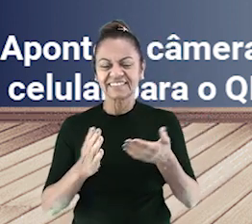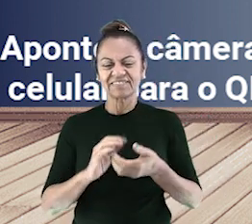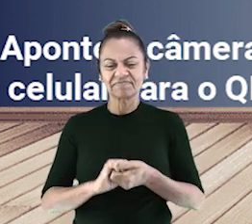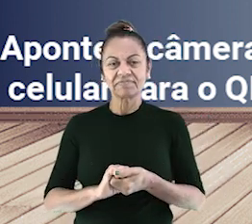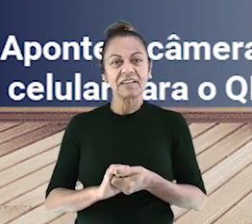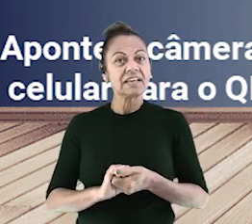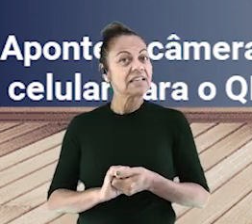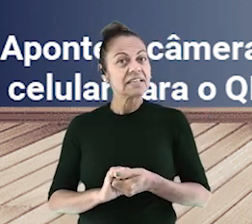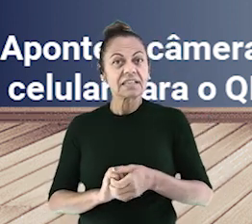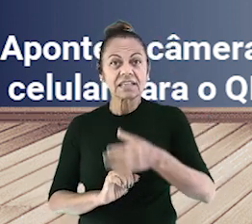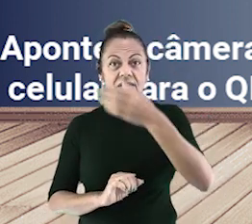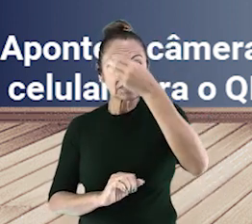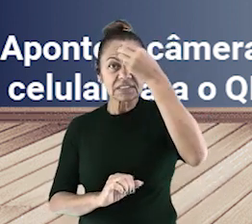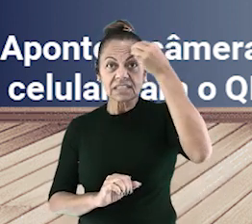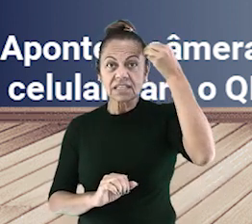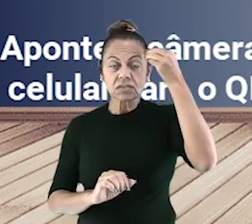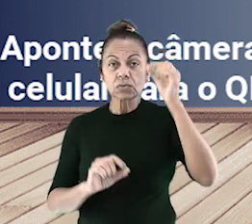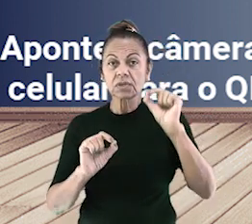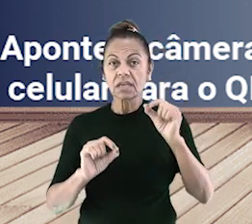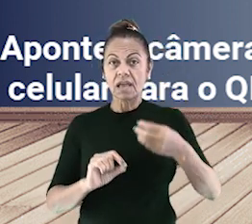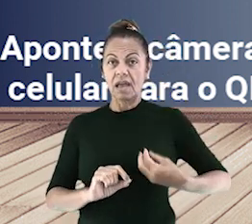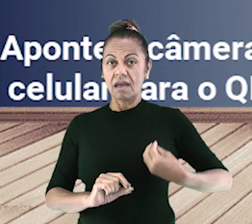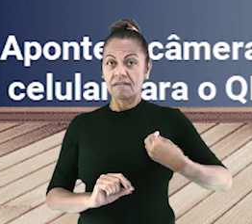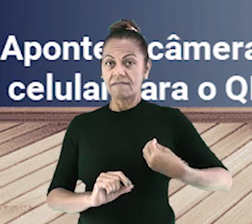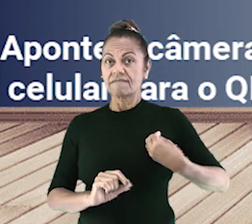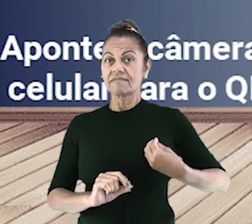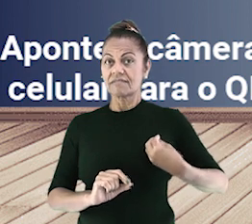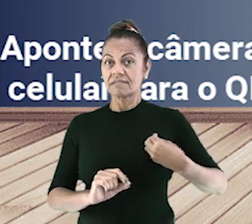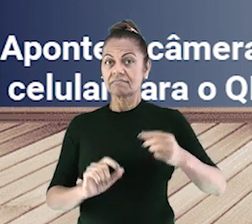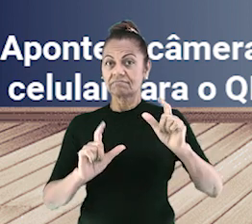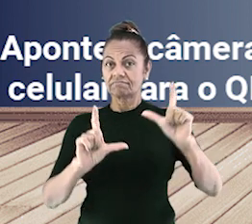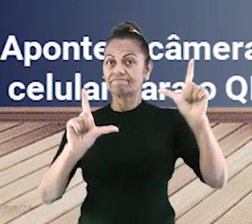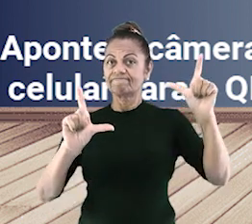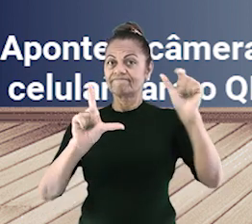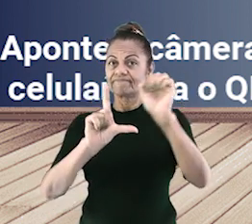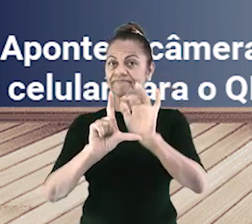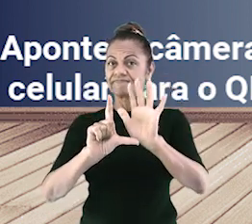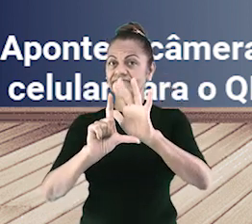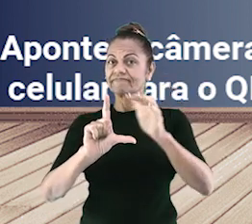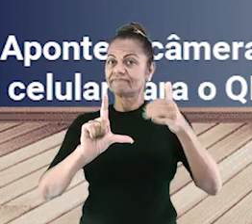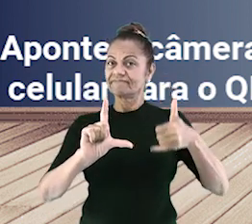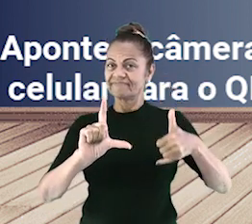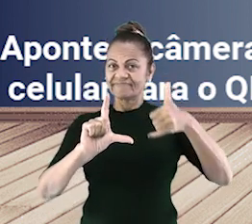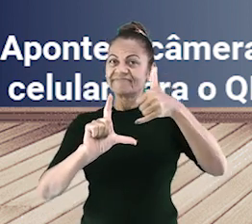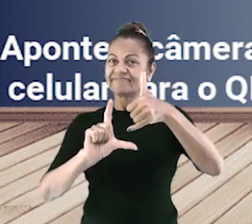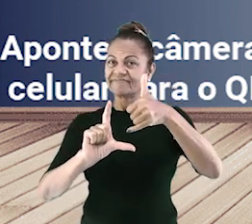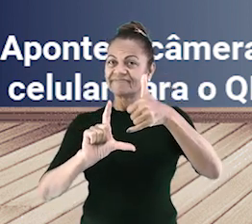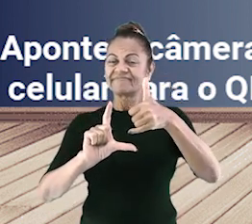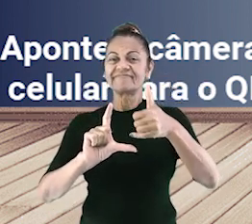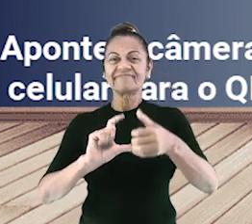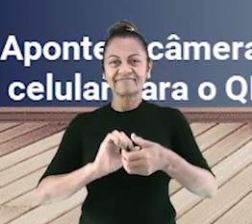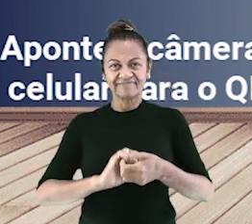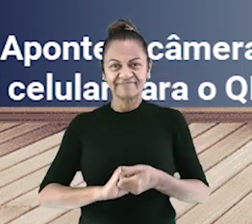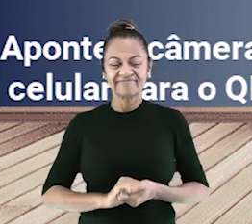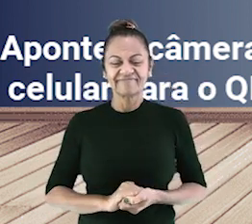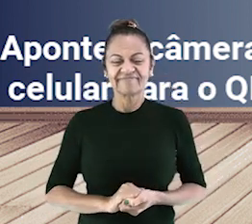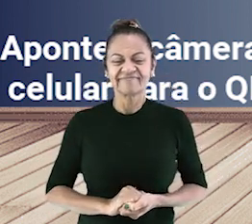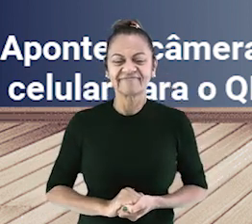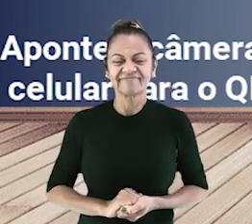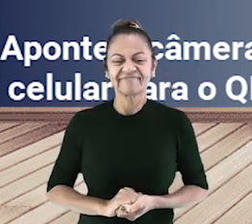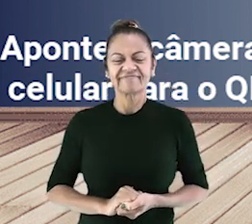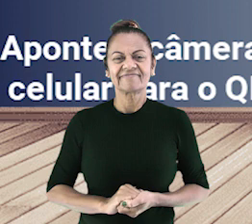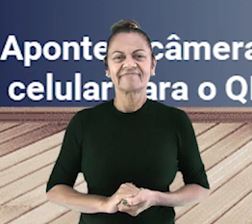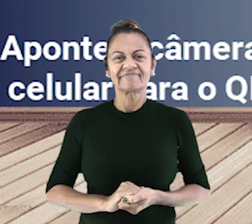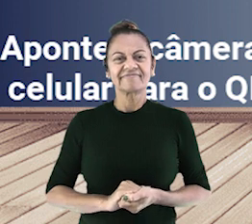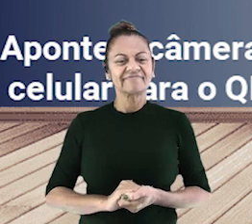legal! E não se esqueçam de registrar sua presença no programa de hoje. Isso aí no